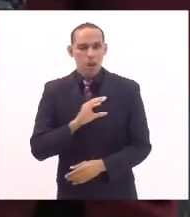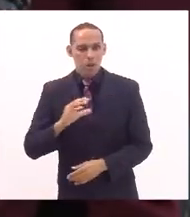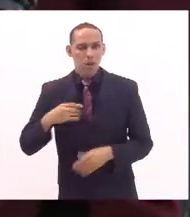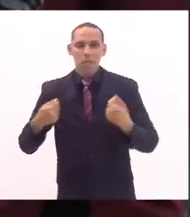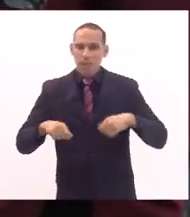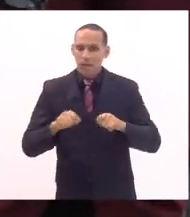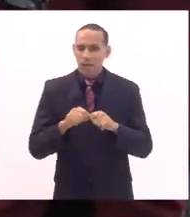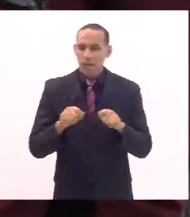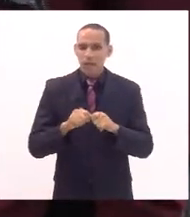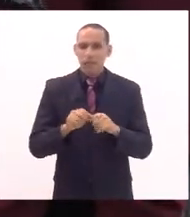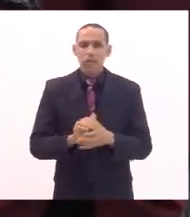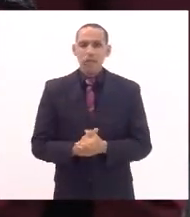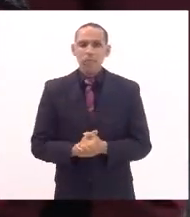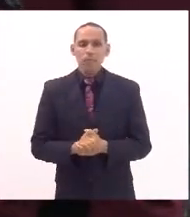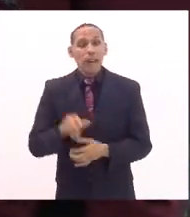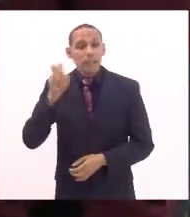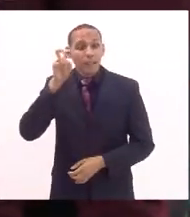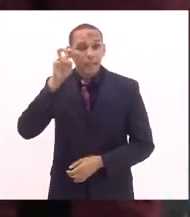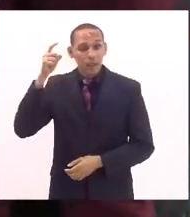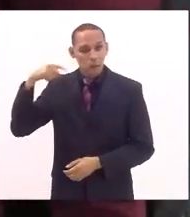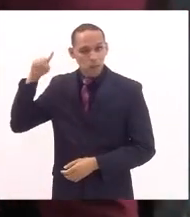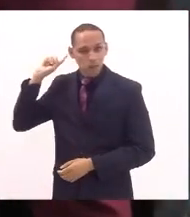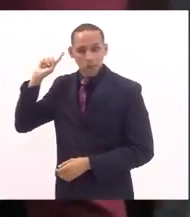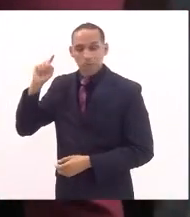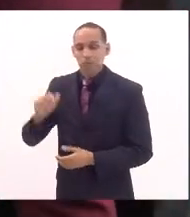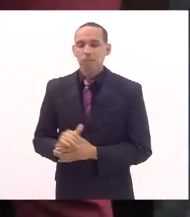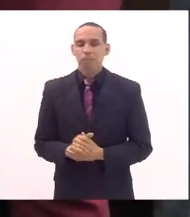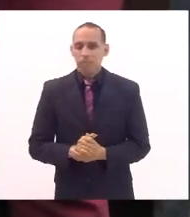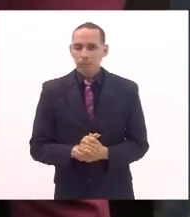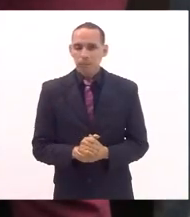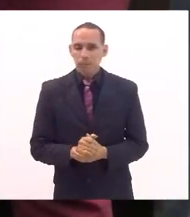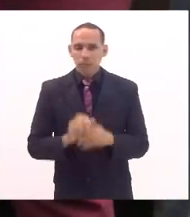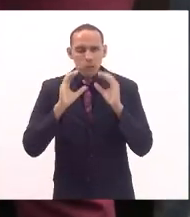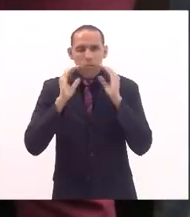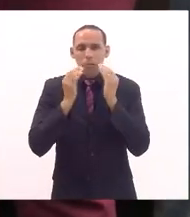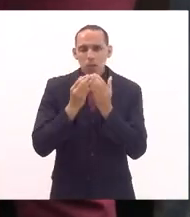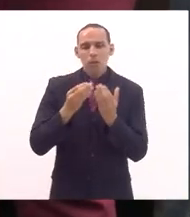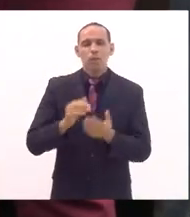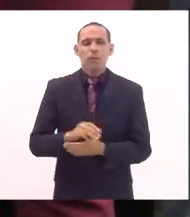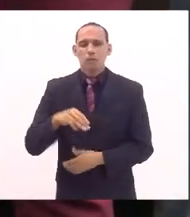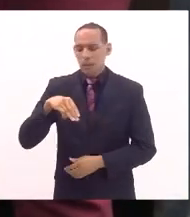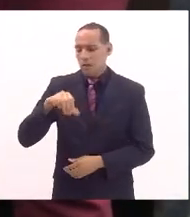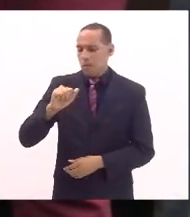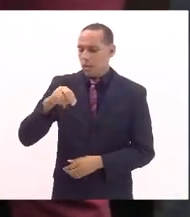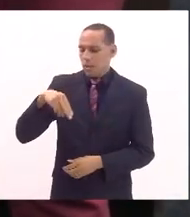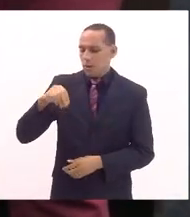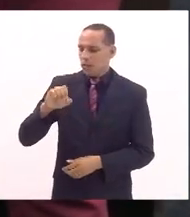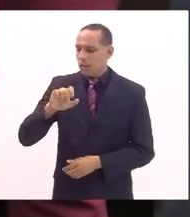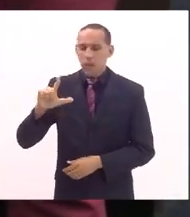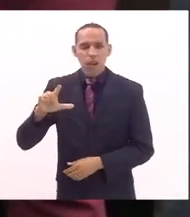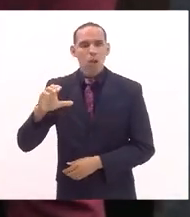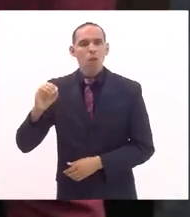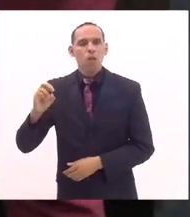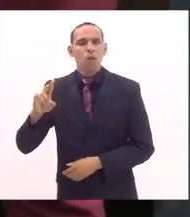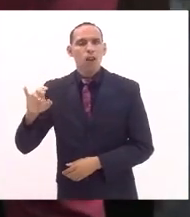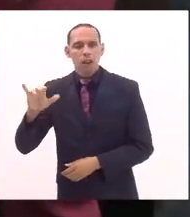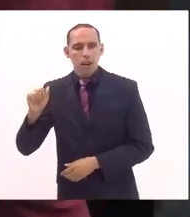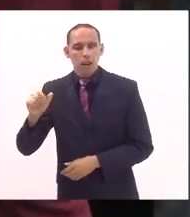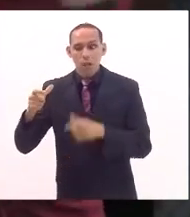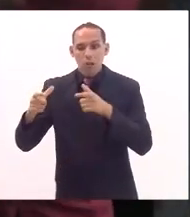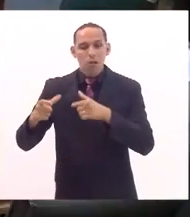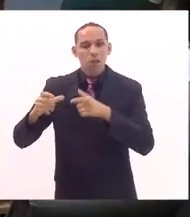temos que fazer na quinta-feira passada na comunidade mal Manuel Correia em Cabo Frio